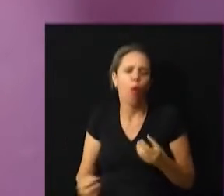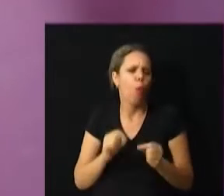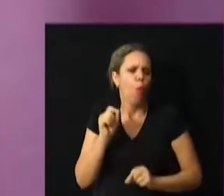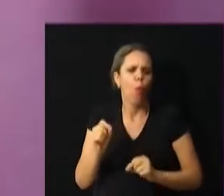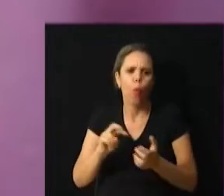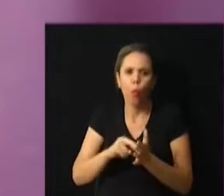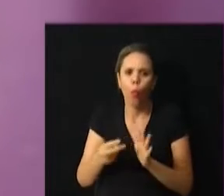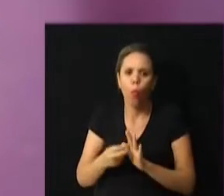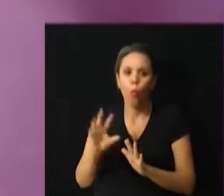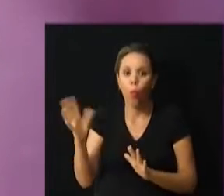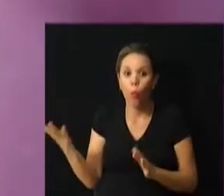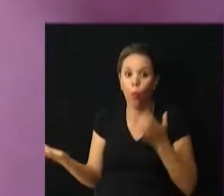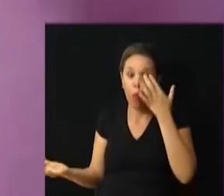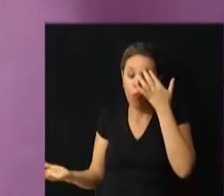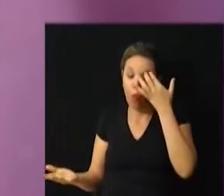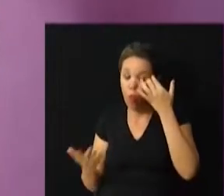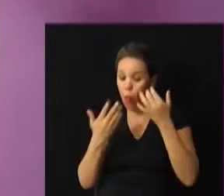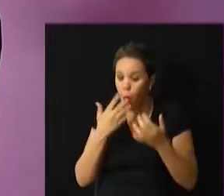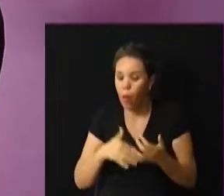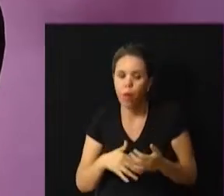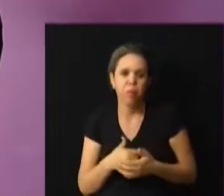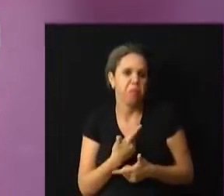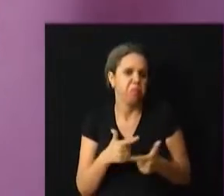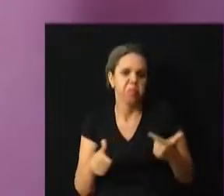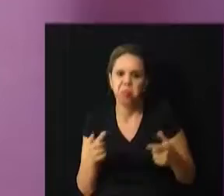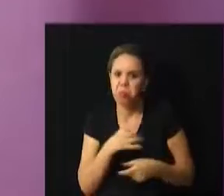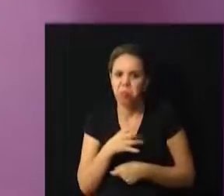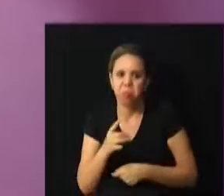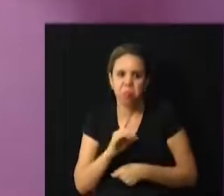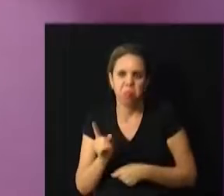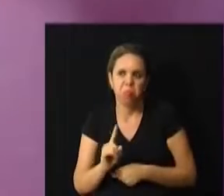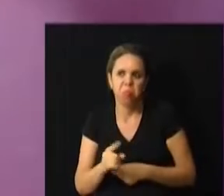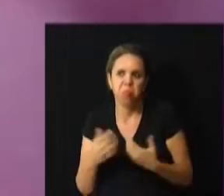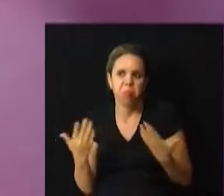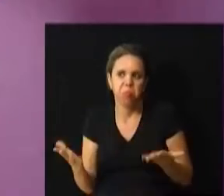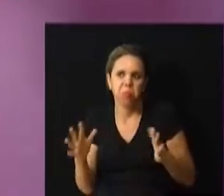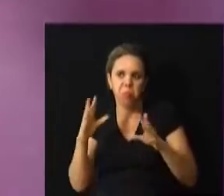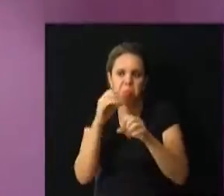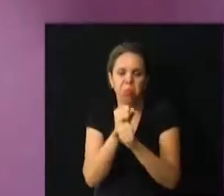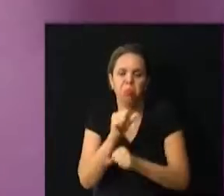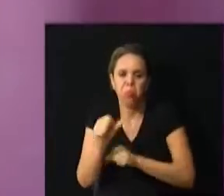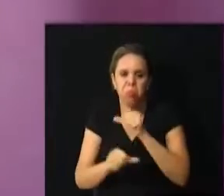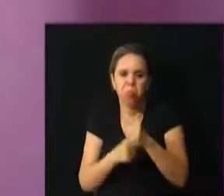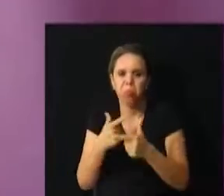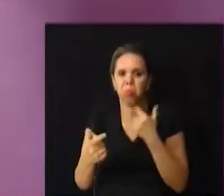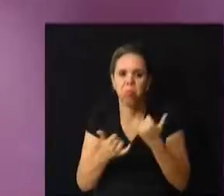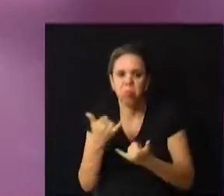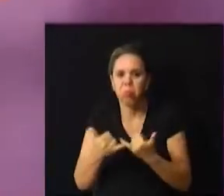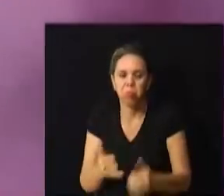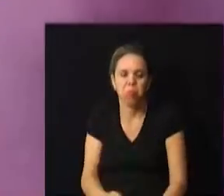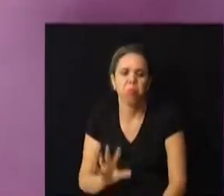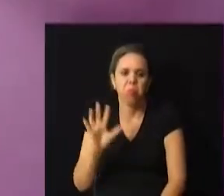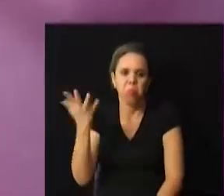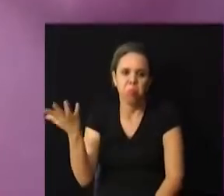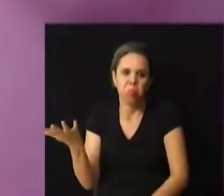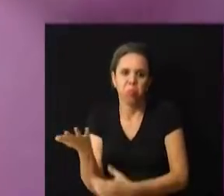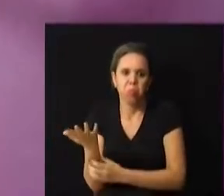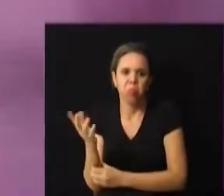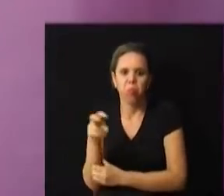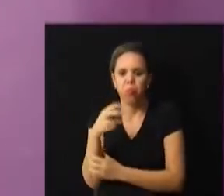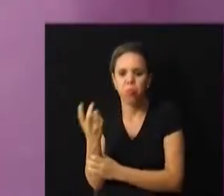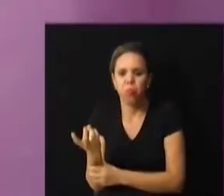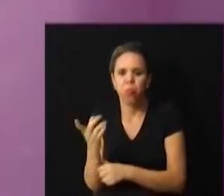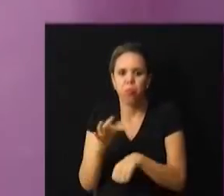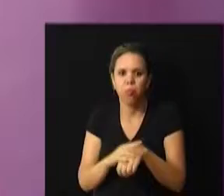quedas. O que acontece com as crianças? Elas não têm medo, doutor? tudo ali vira brincadeira e de